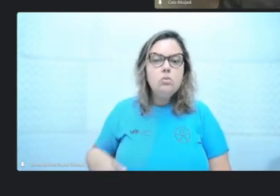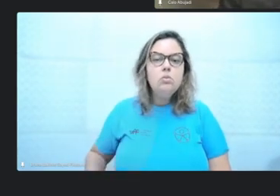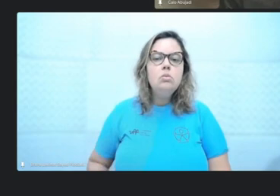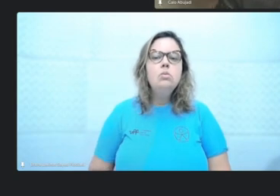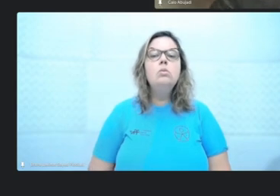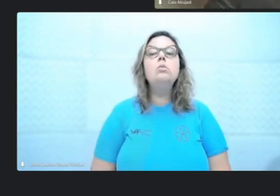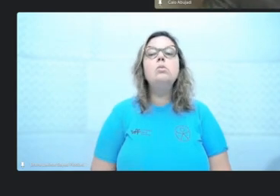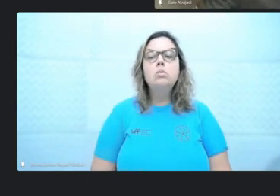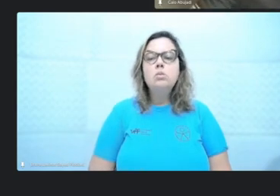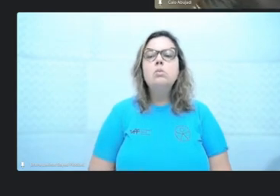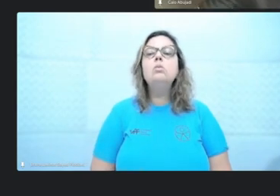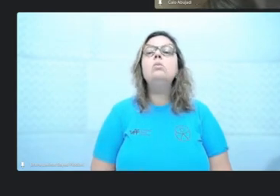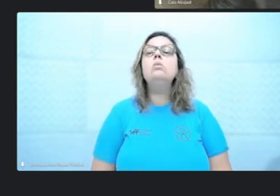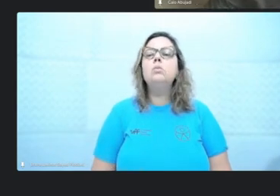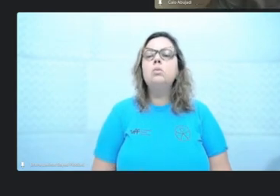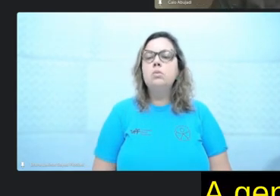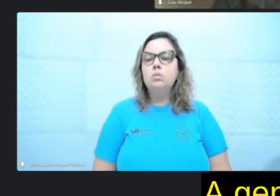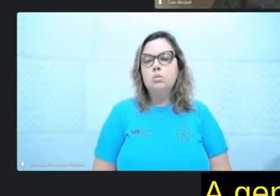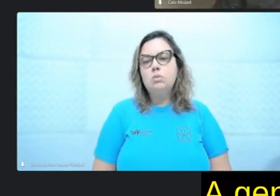utilizar.